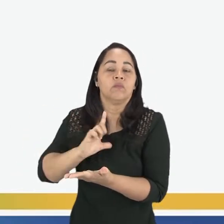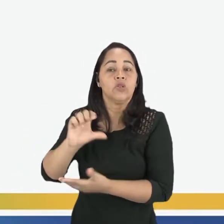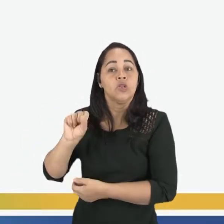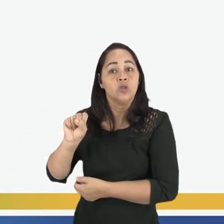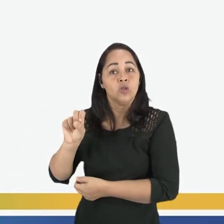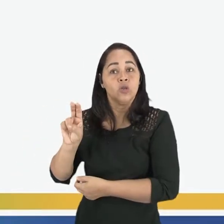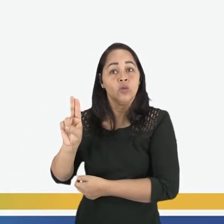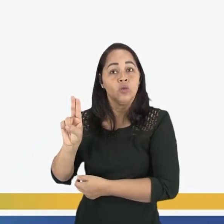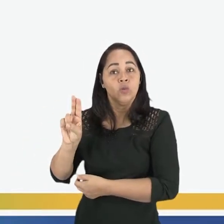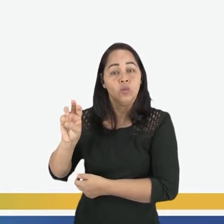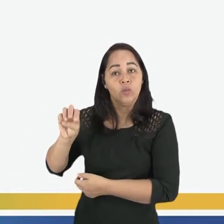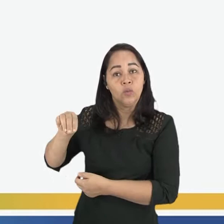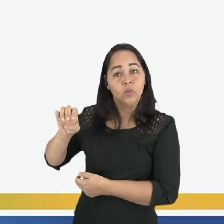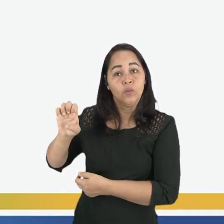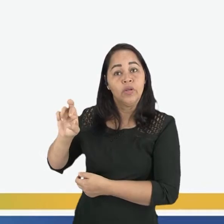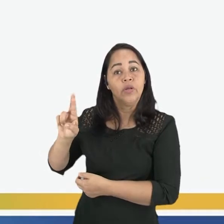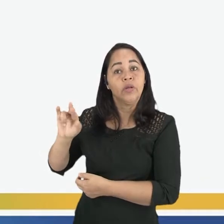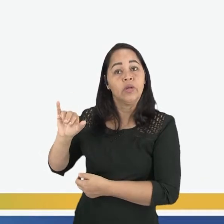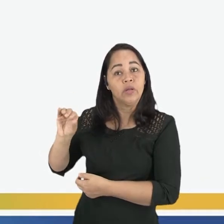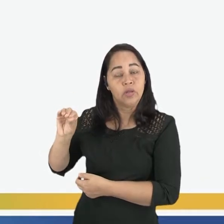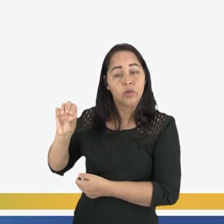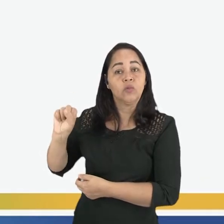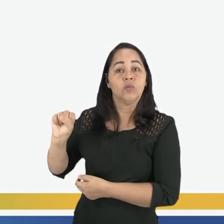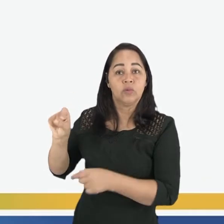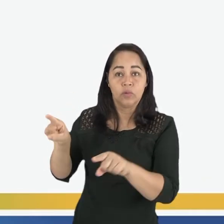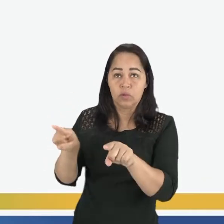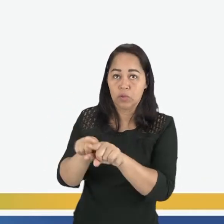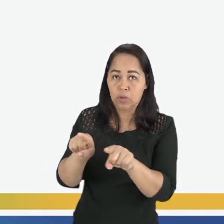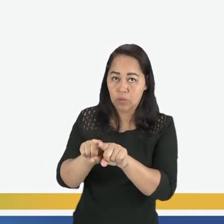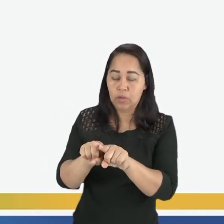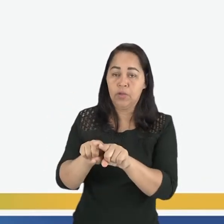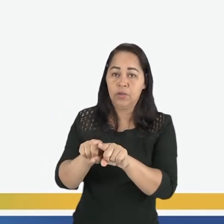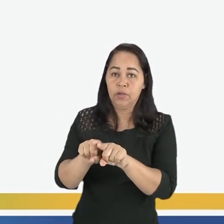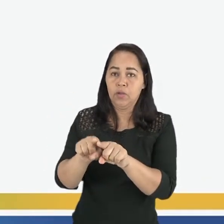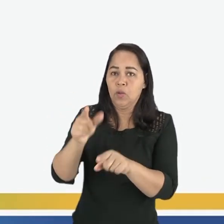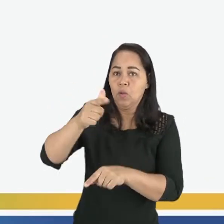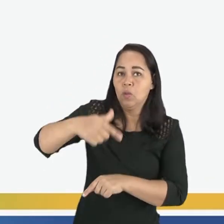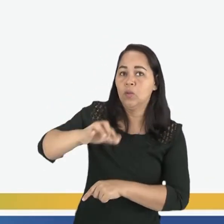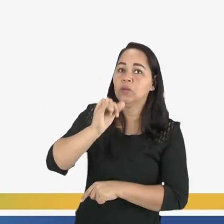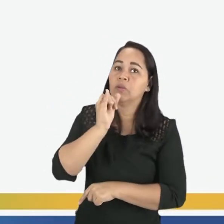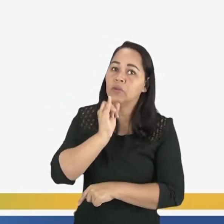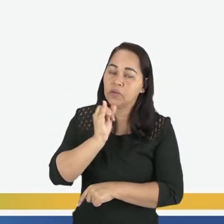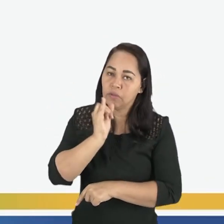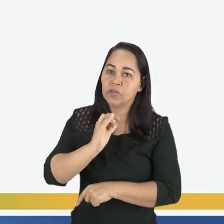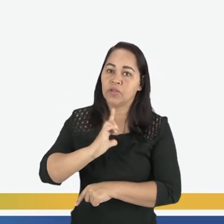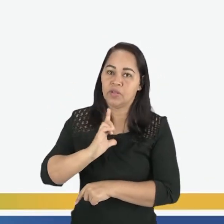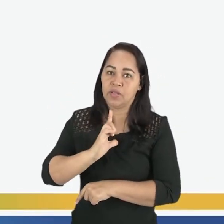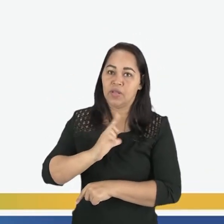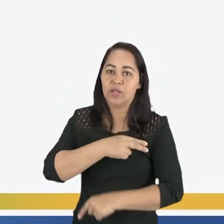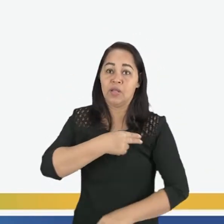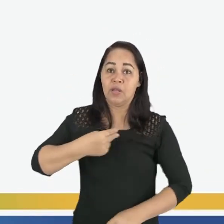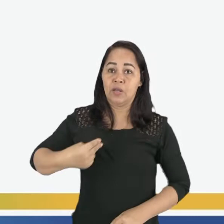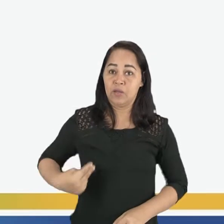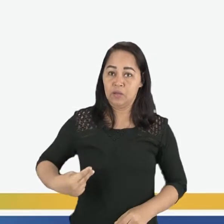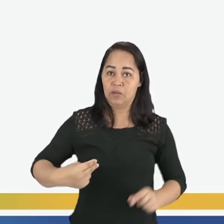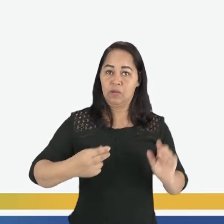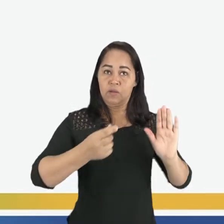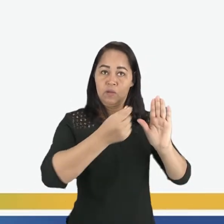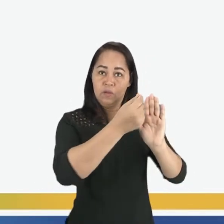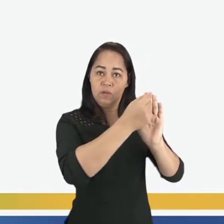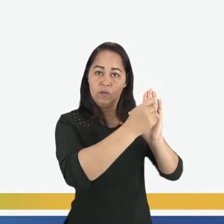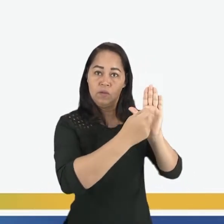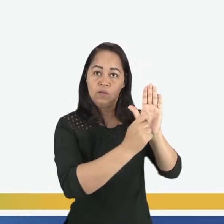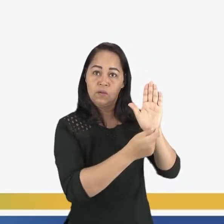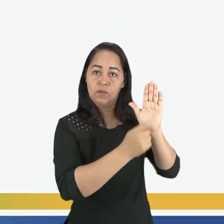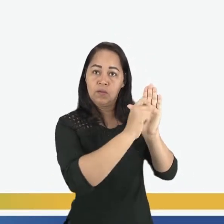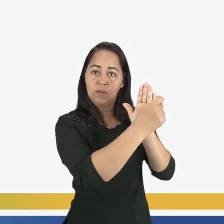exemplos mais antigos de escrita ideográfica. Outro exemplo são os caracteres chineses. Os mais antigos